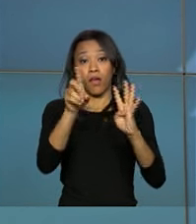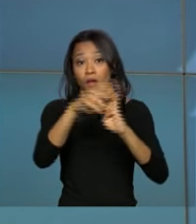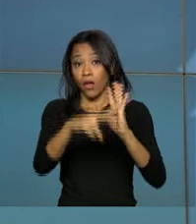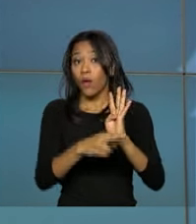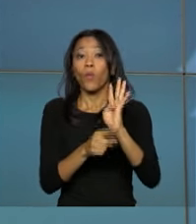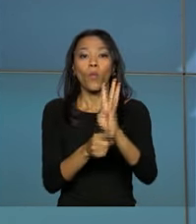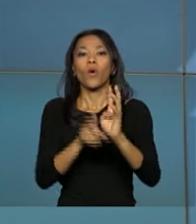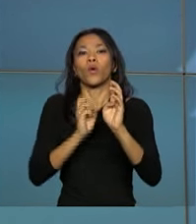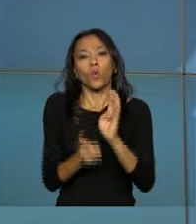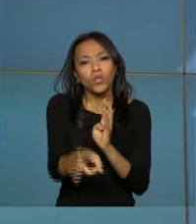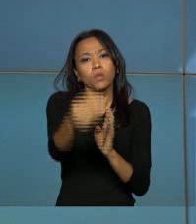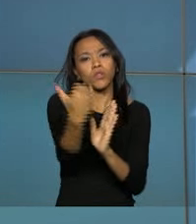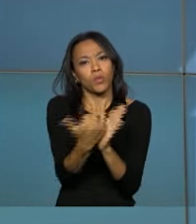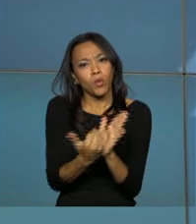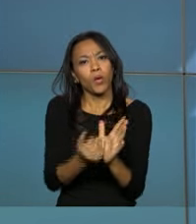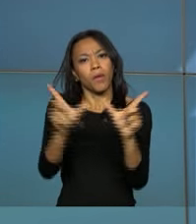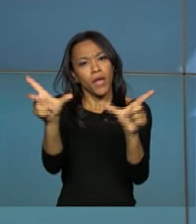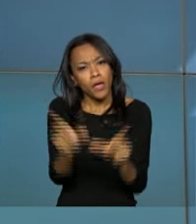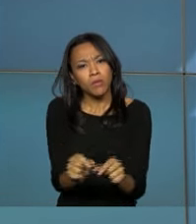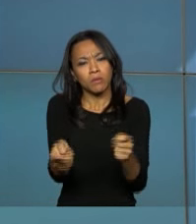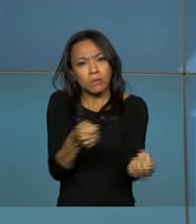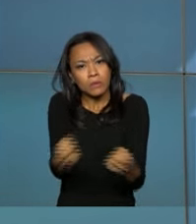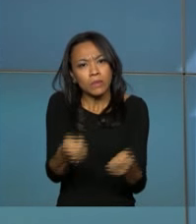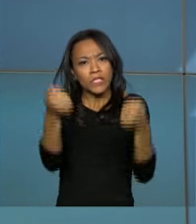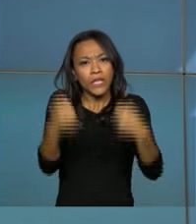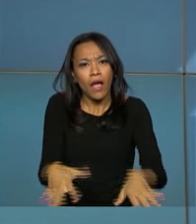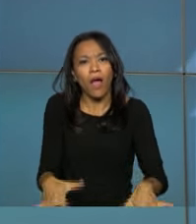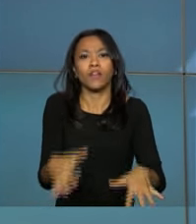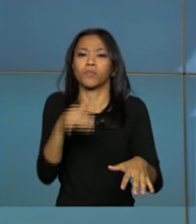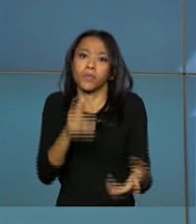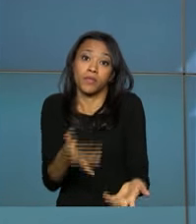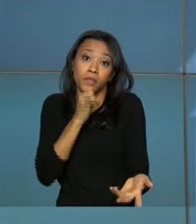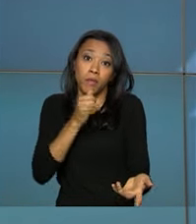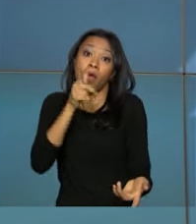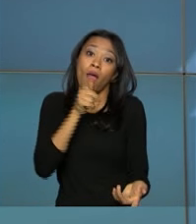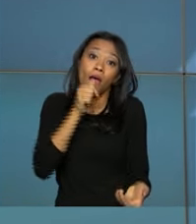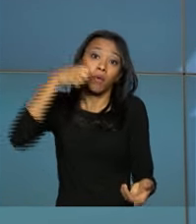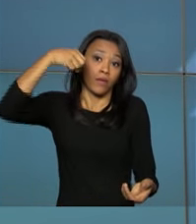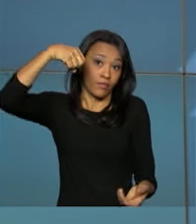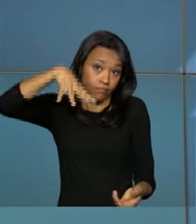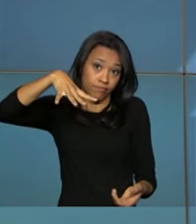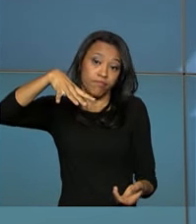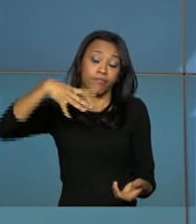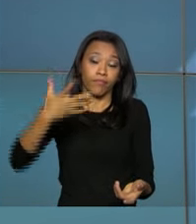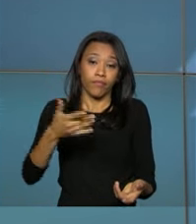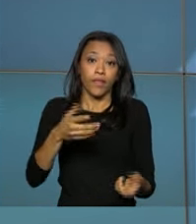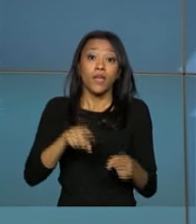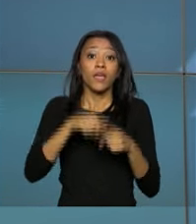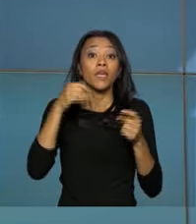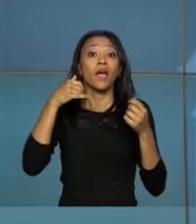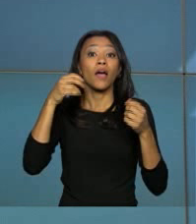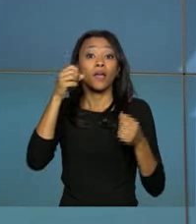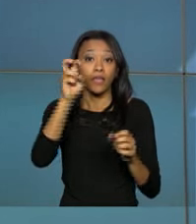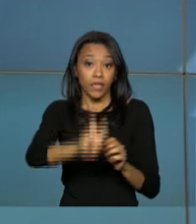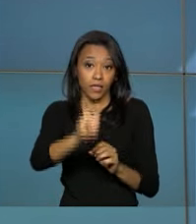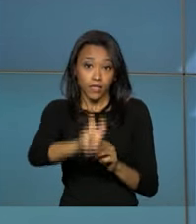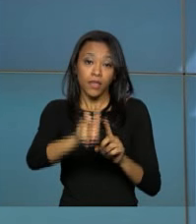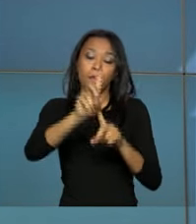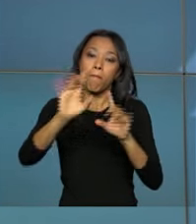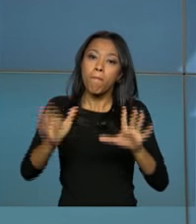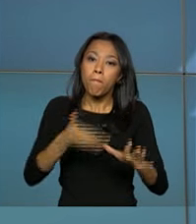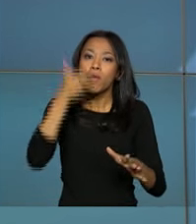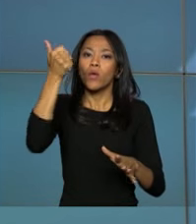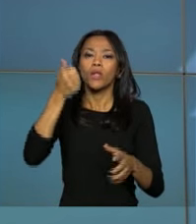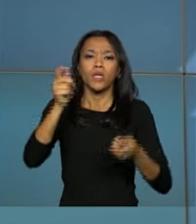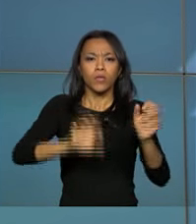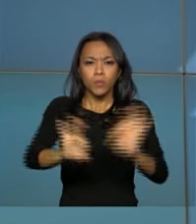é a continuação do programa de redução de custeio como consumo de água e energia elétrica e a quinta diretriz diz respeito à melhoria